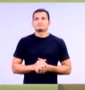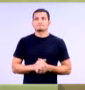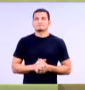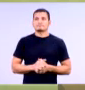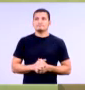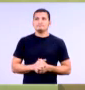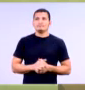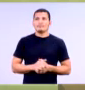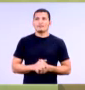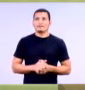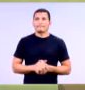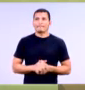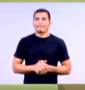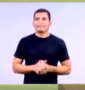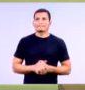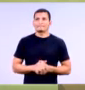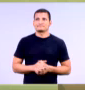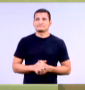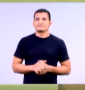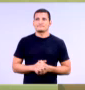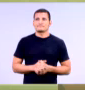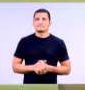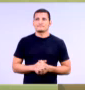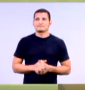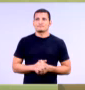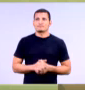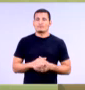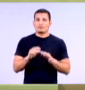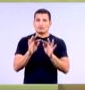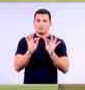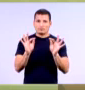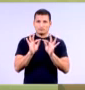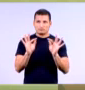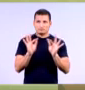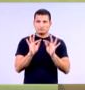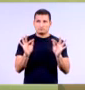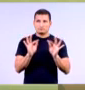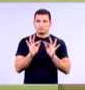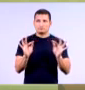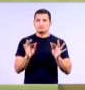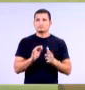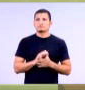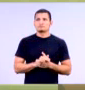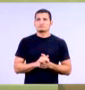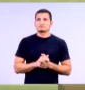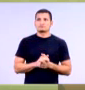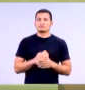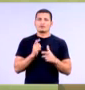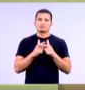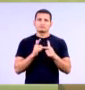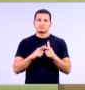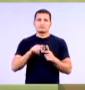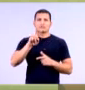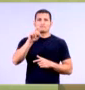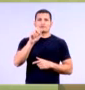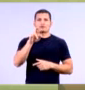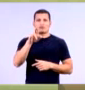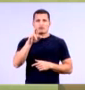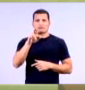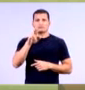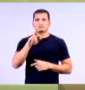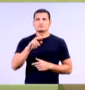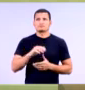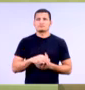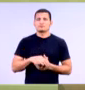revisar. O W da assinatura sintaxe do método, isso é porque a variável saldo é um W,